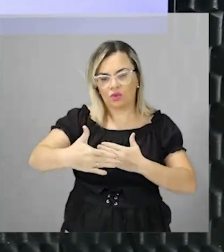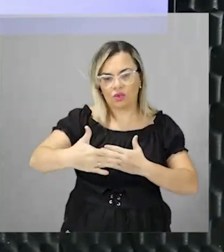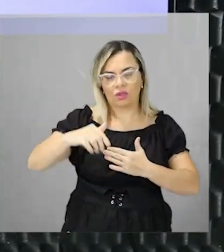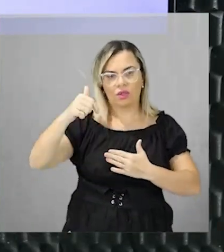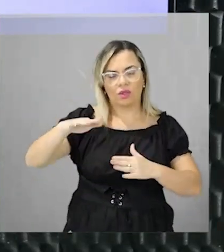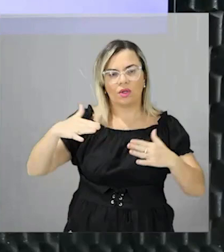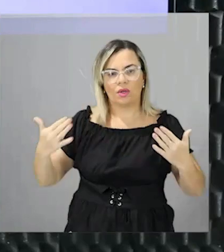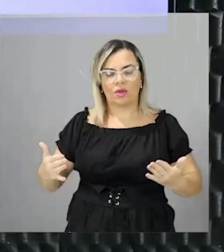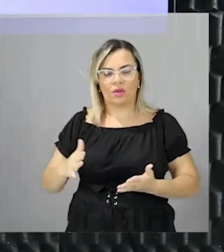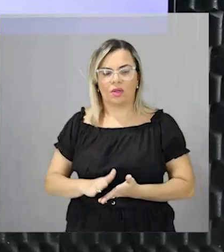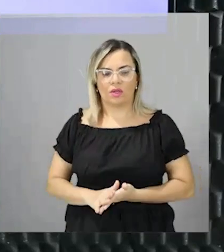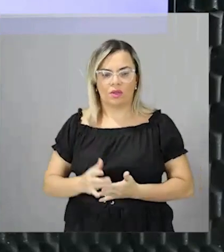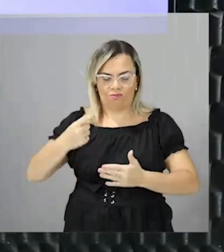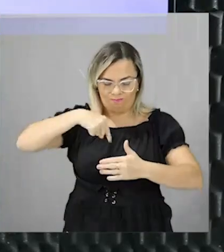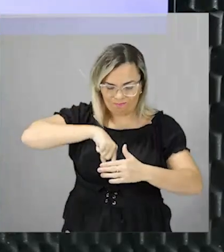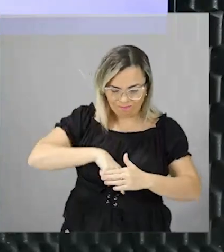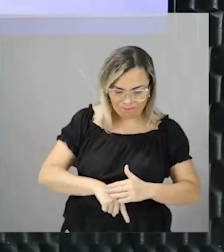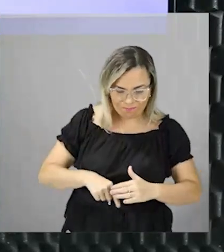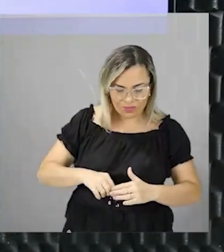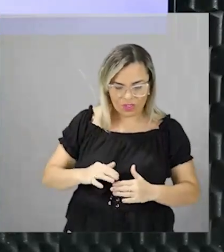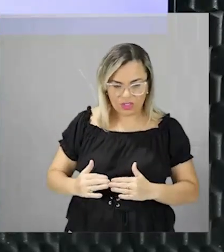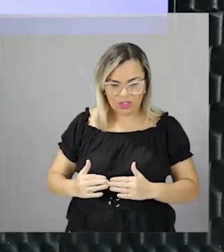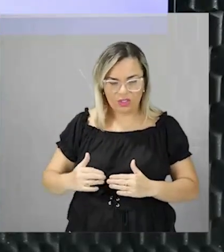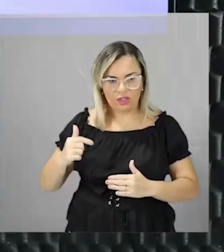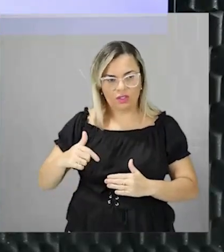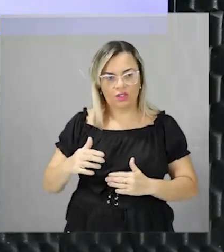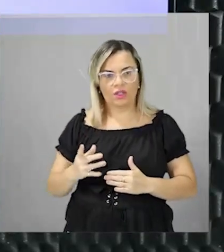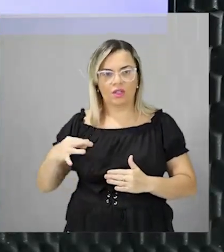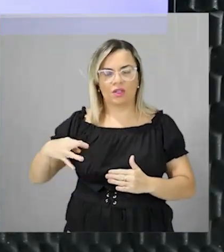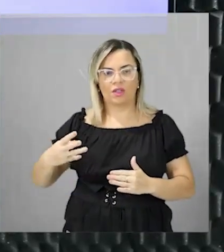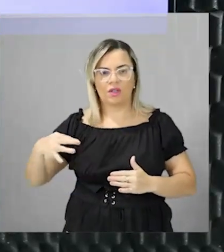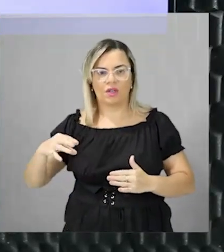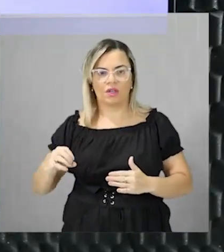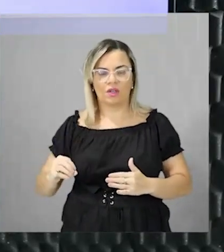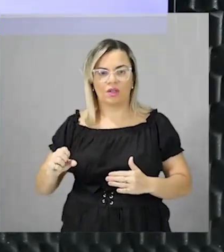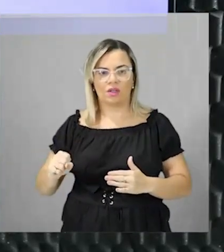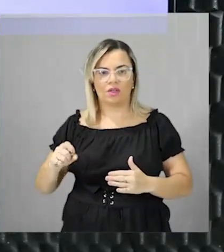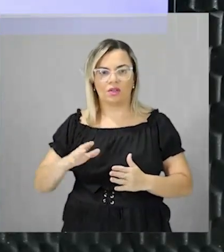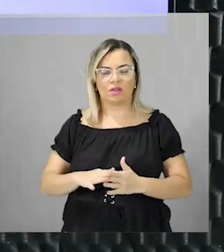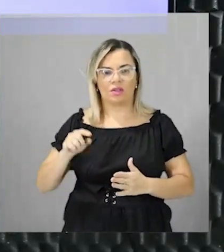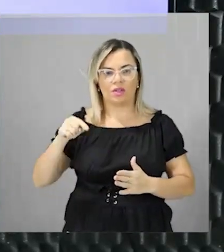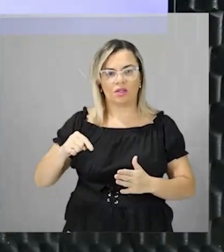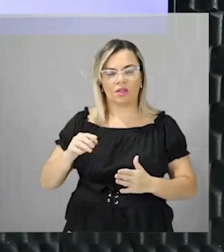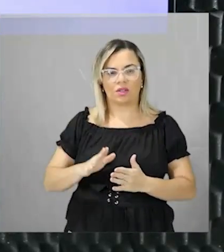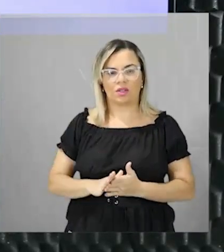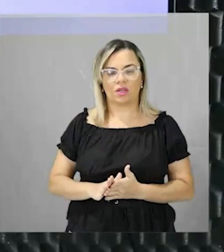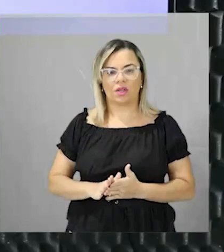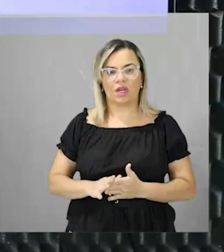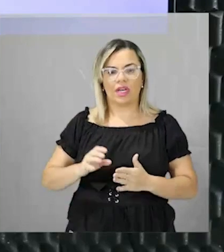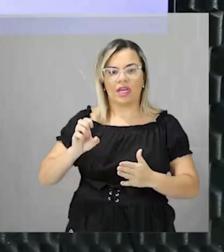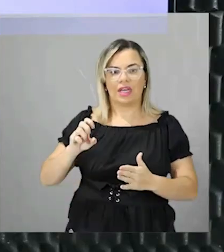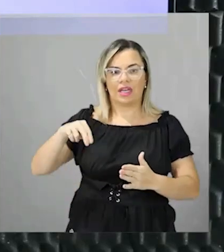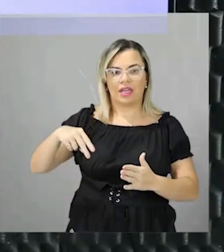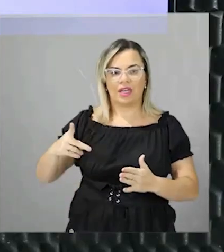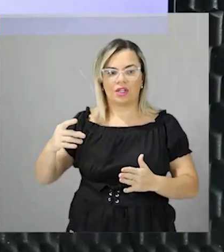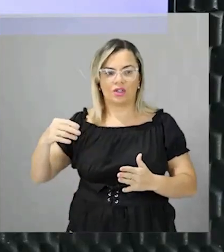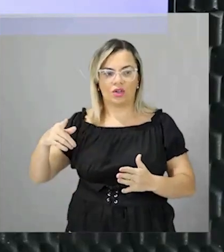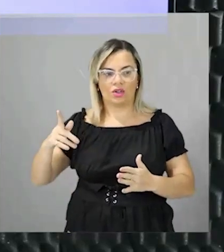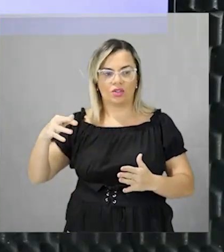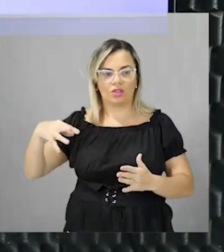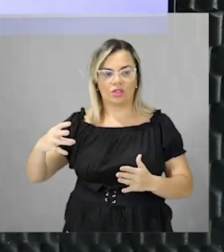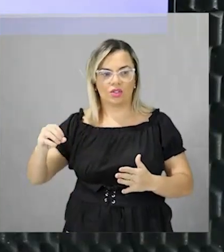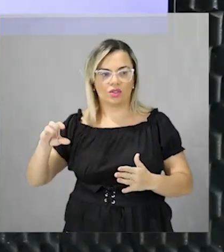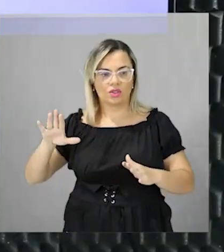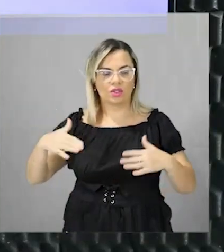internos que vêm do interior do nosso planeta para a superfície, nós chamamos de agentes endógenos. Quem seriam eles? O magmatismo,